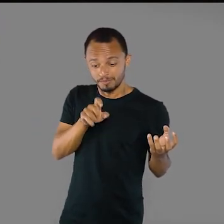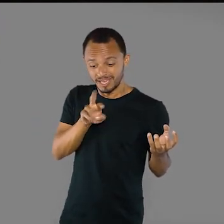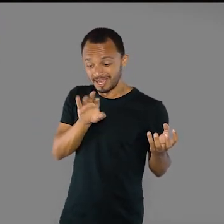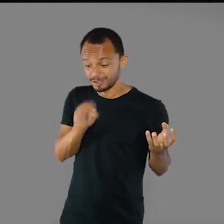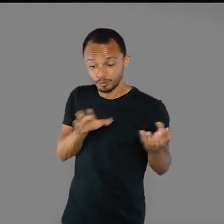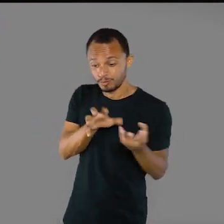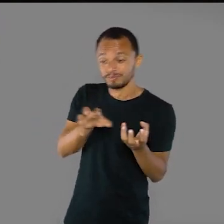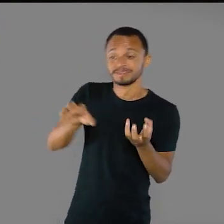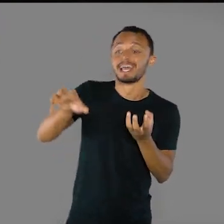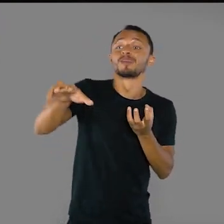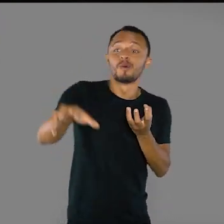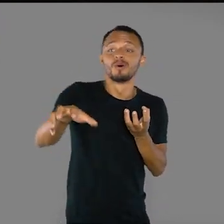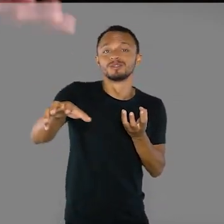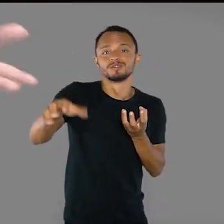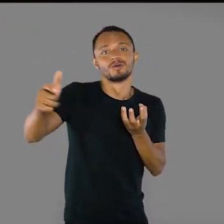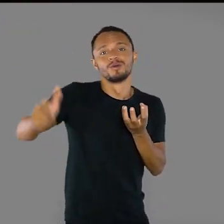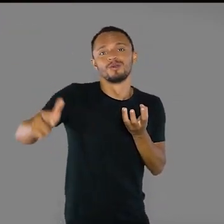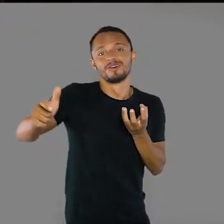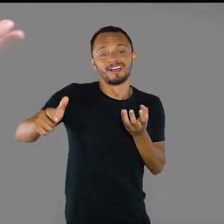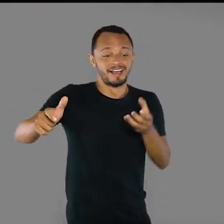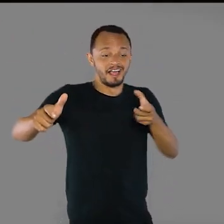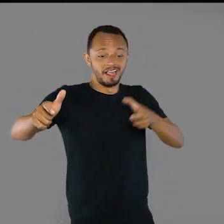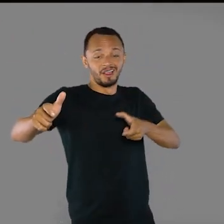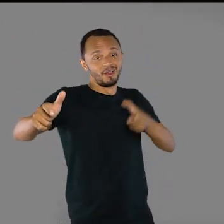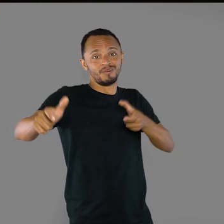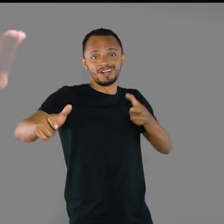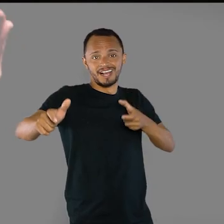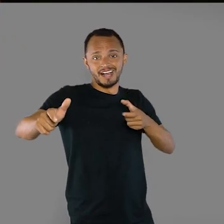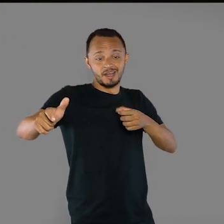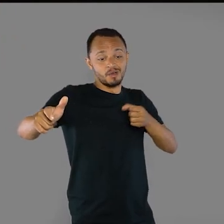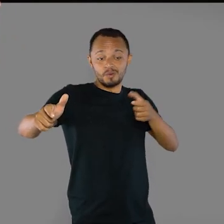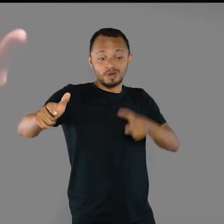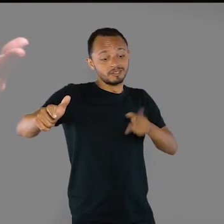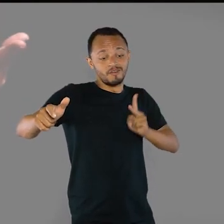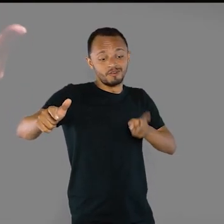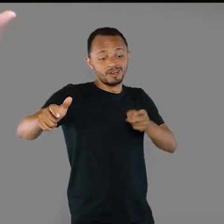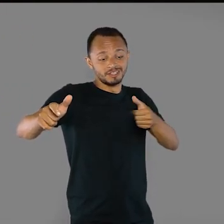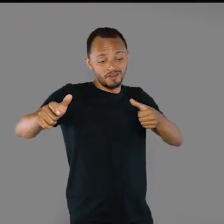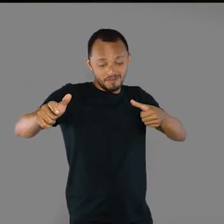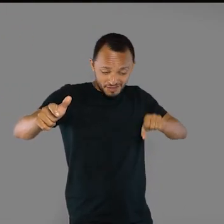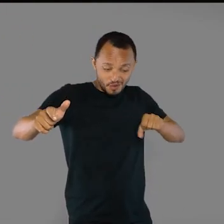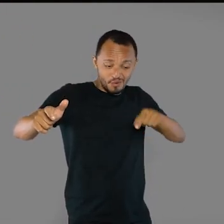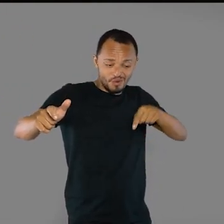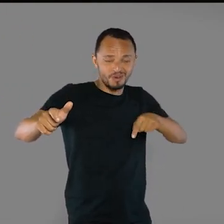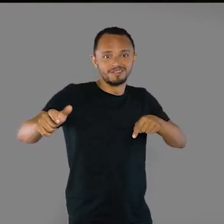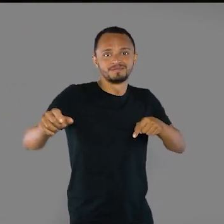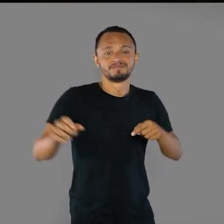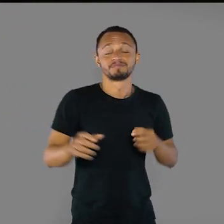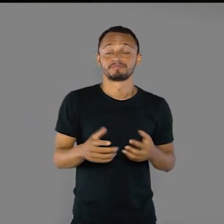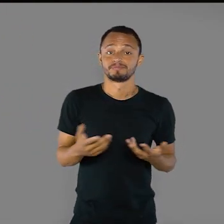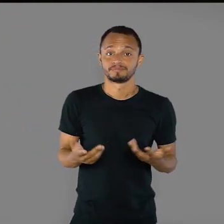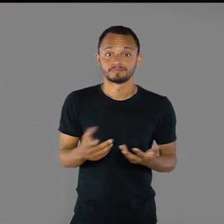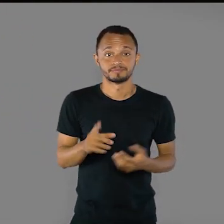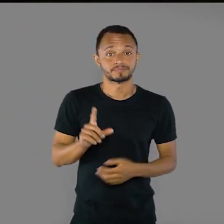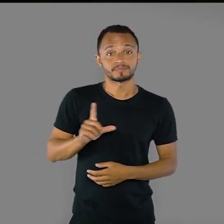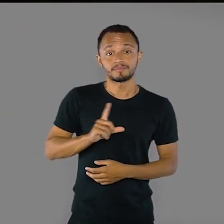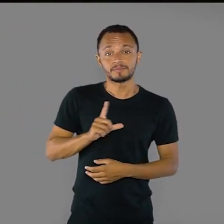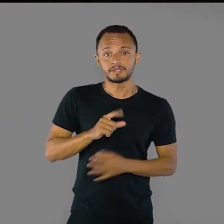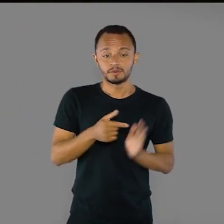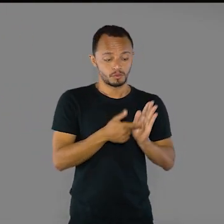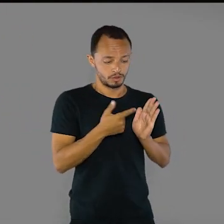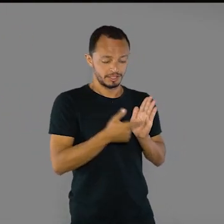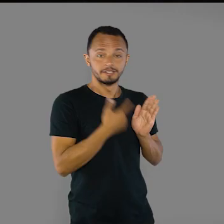historiografia portuguesa e a historiografia brasileira também se cindem por conta disso, né? Quando eu publiquei um livro